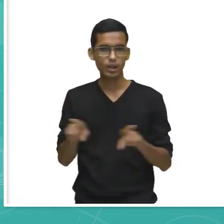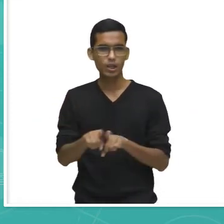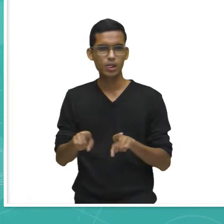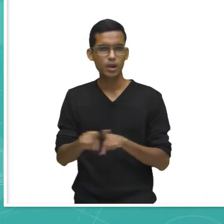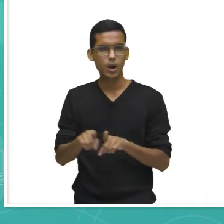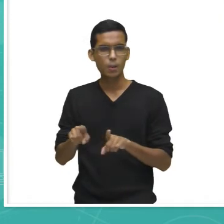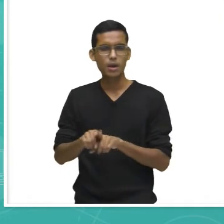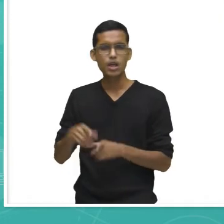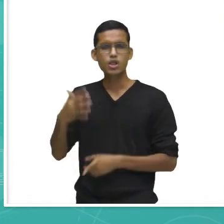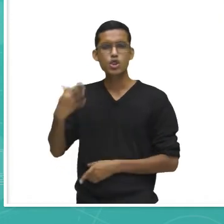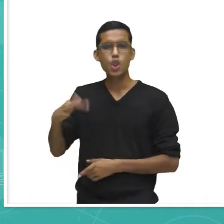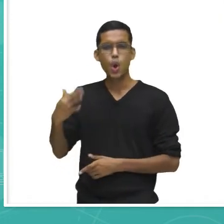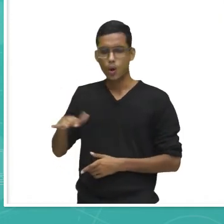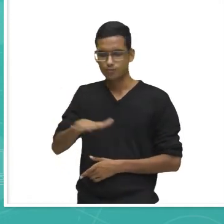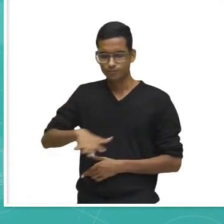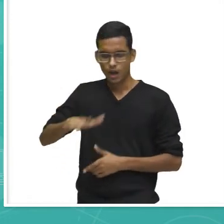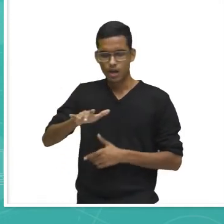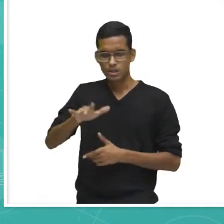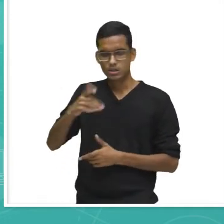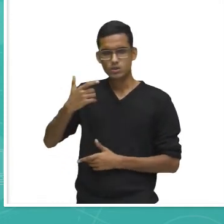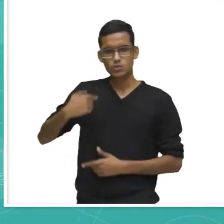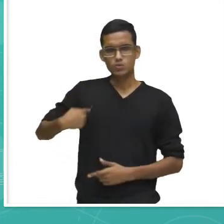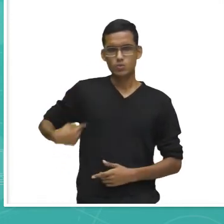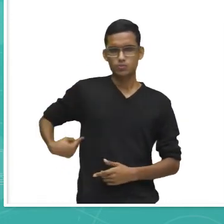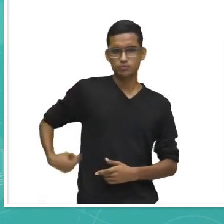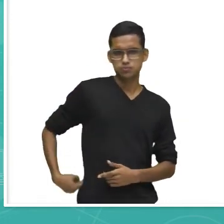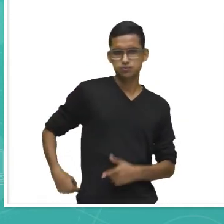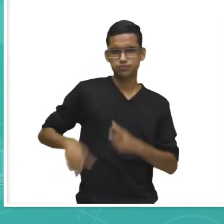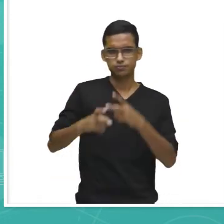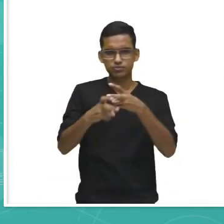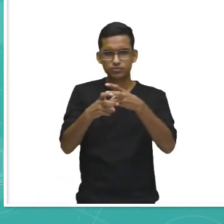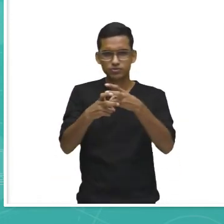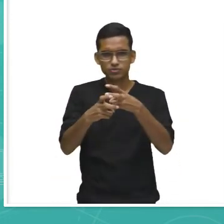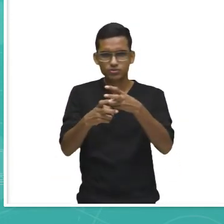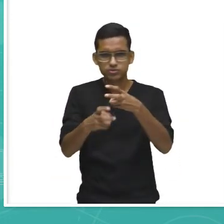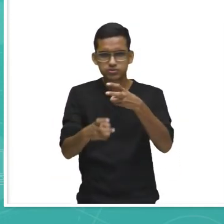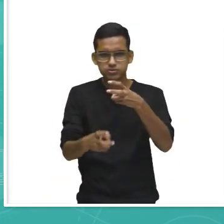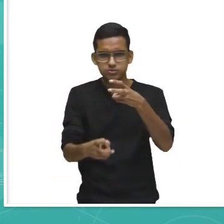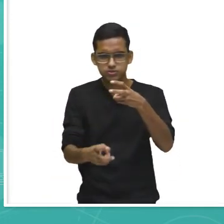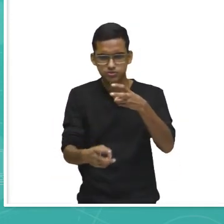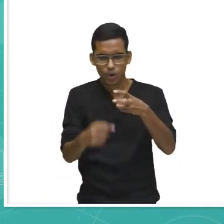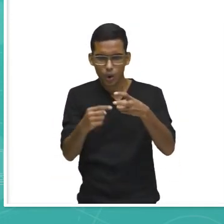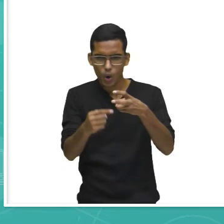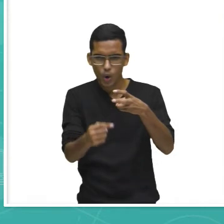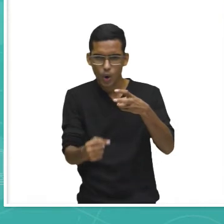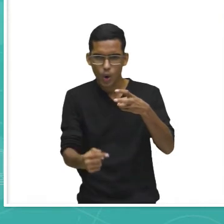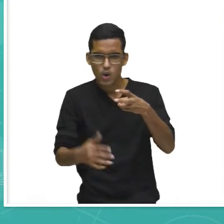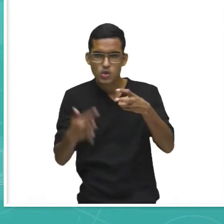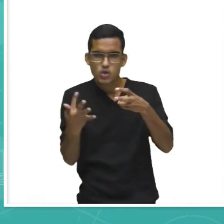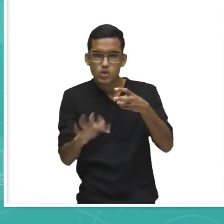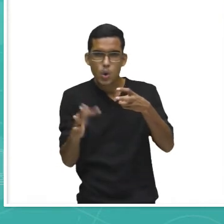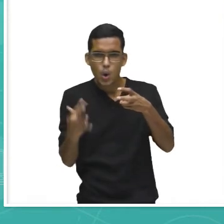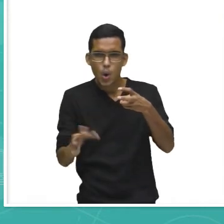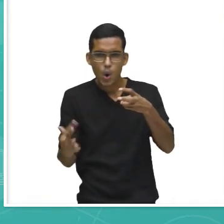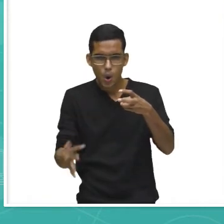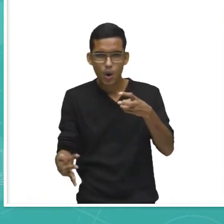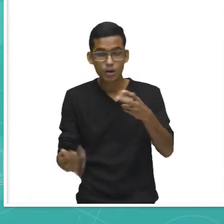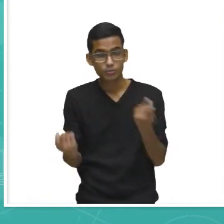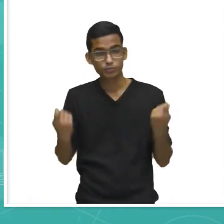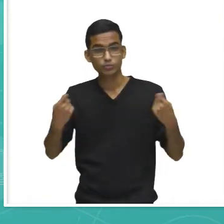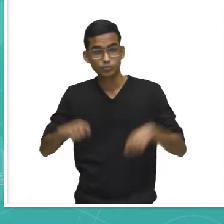dorsalgias, que são as dores na coluna, tá? Normalmente, todo mundo pode